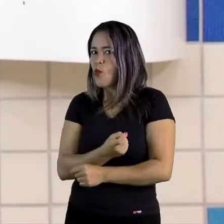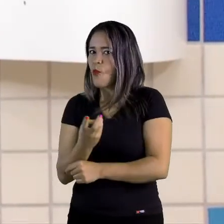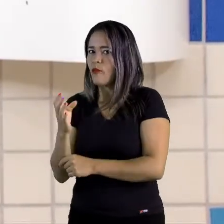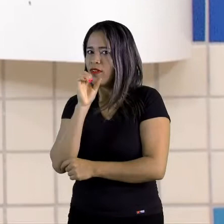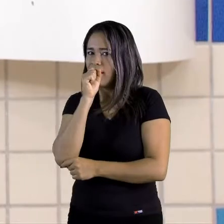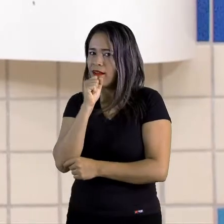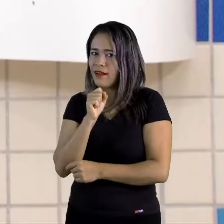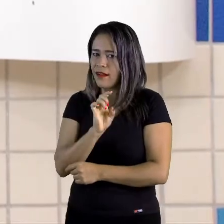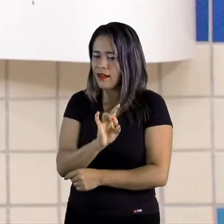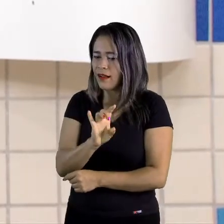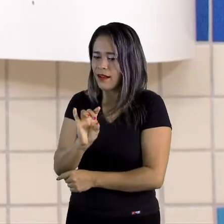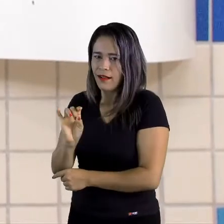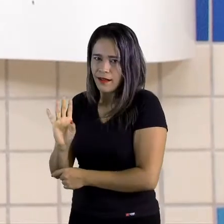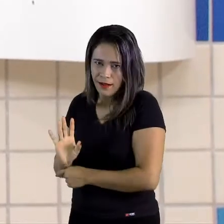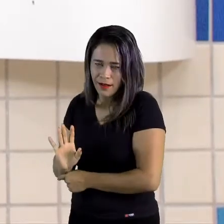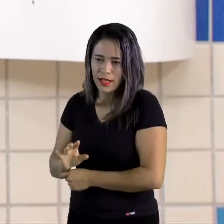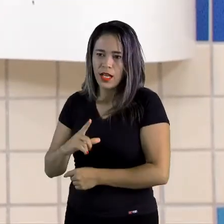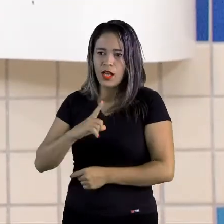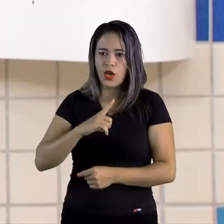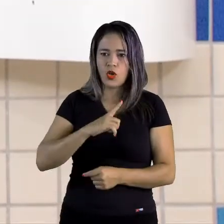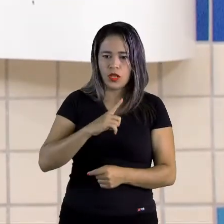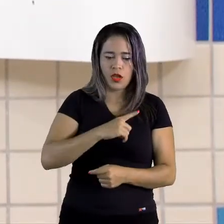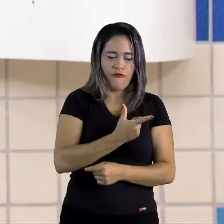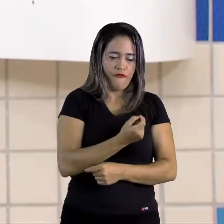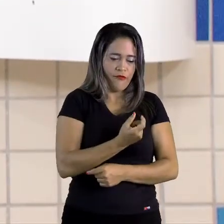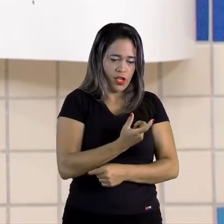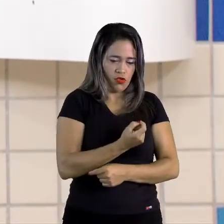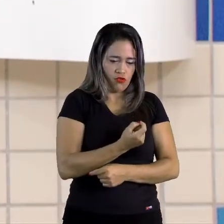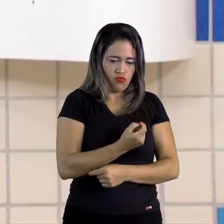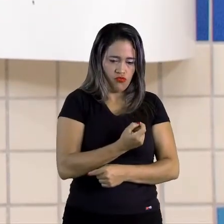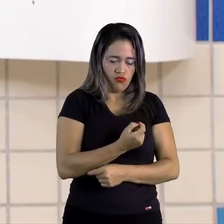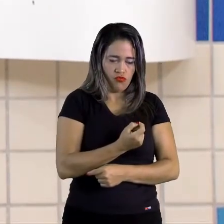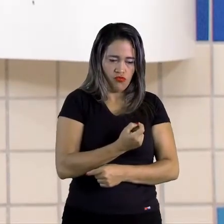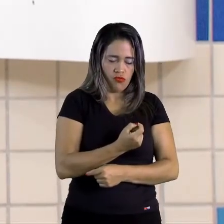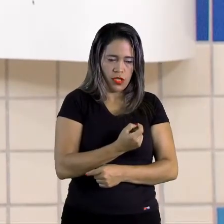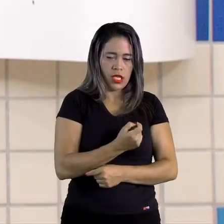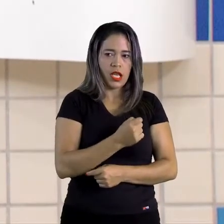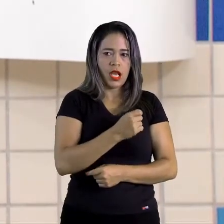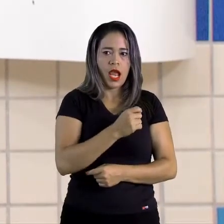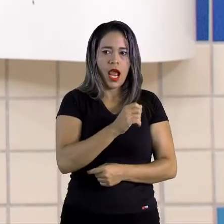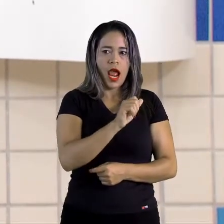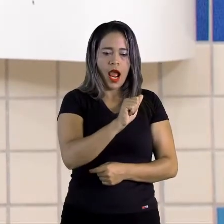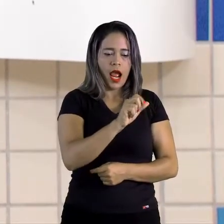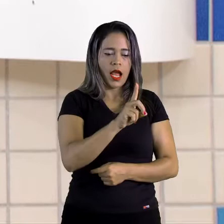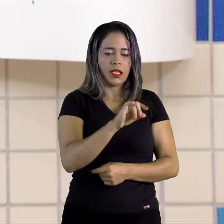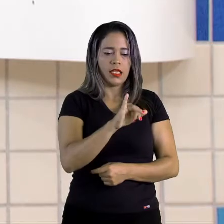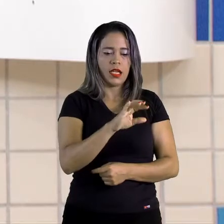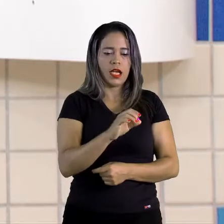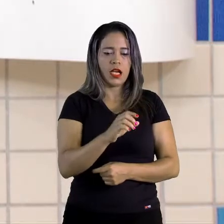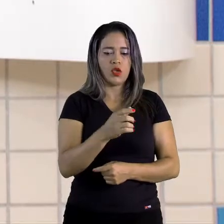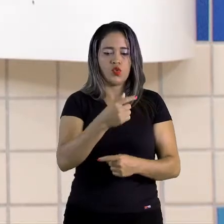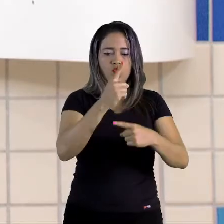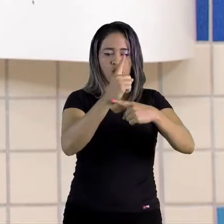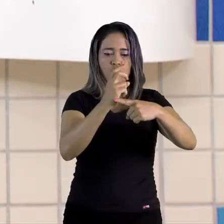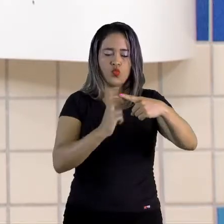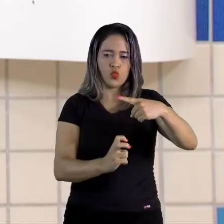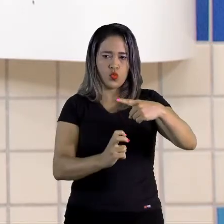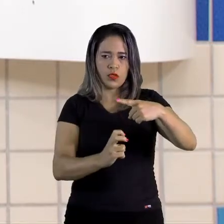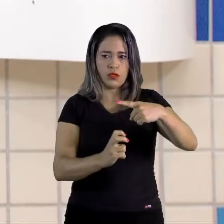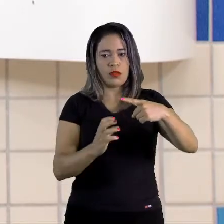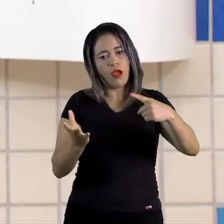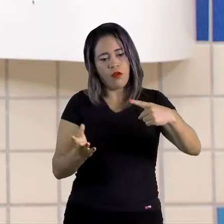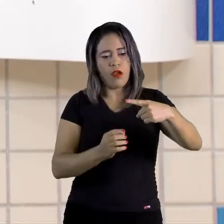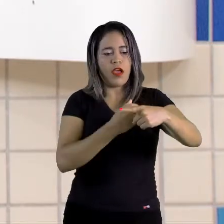eu tenho 20 laranjas e o Adriano recebeu 1/5, vou fazer